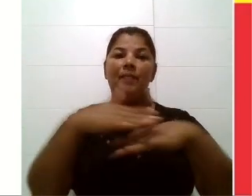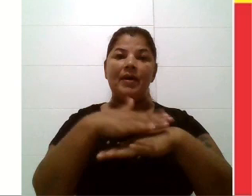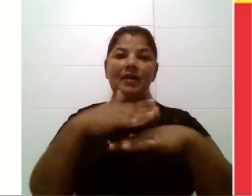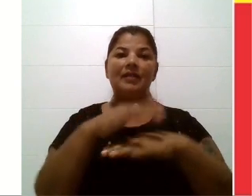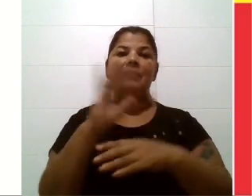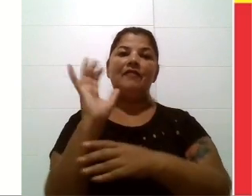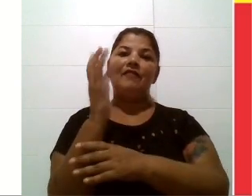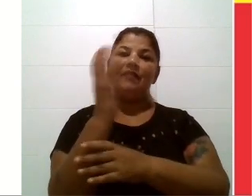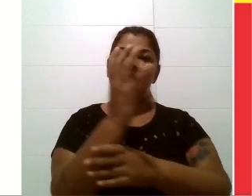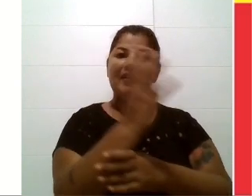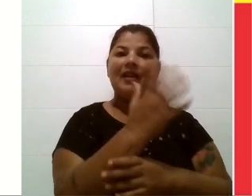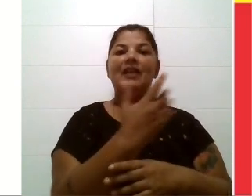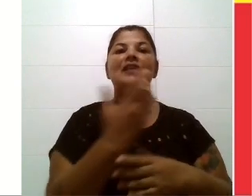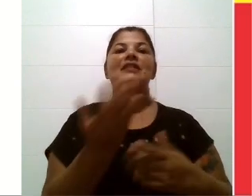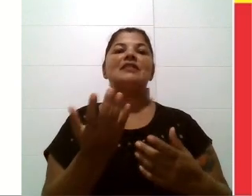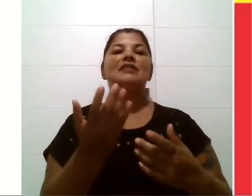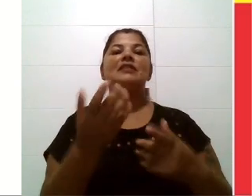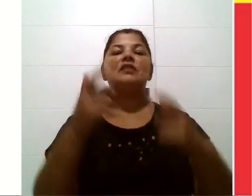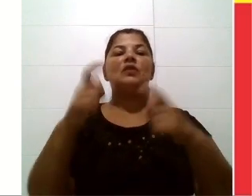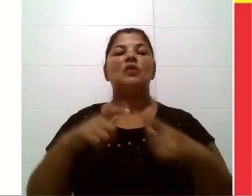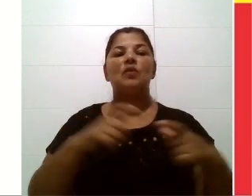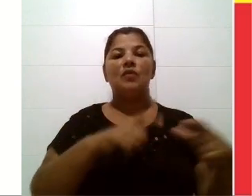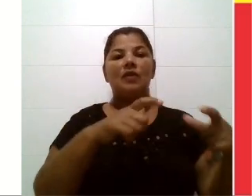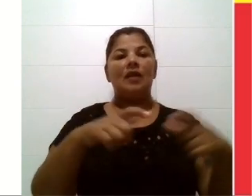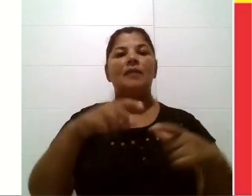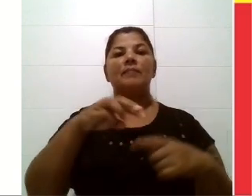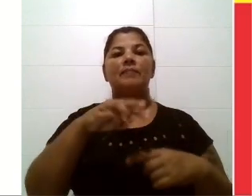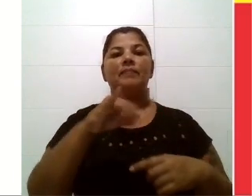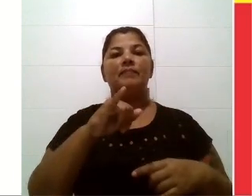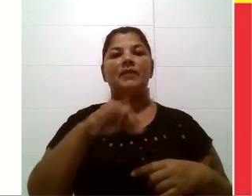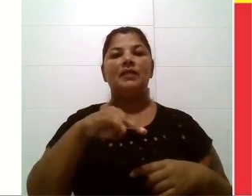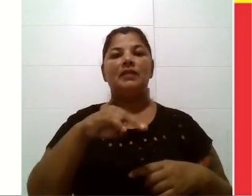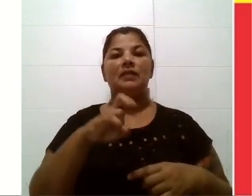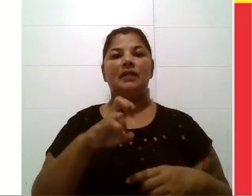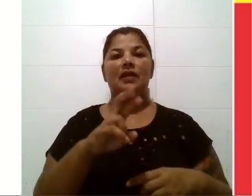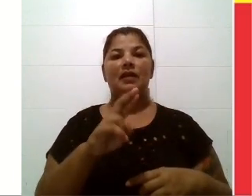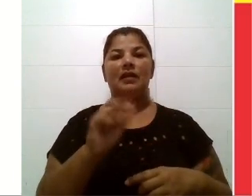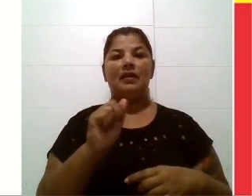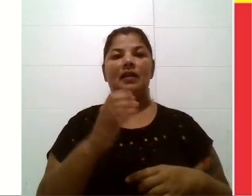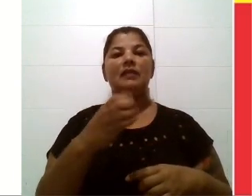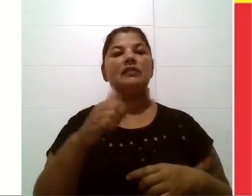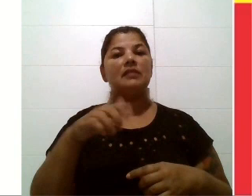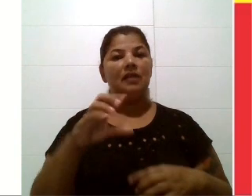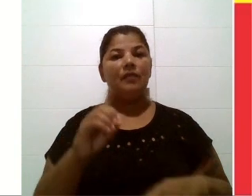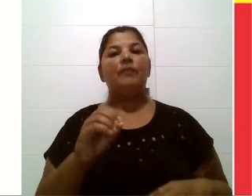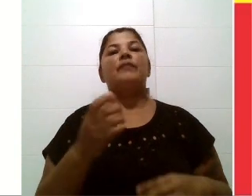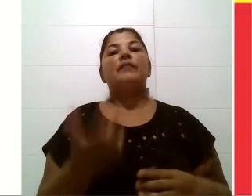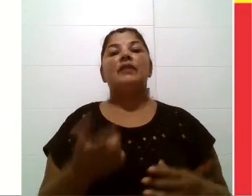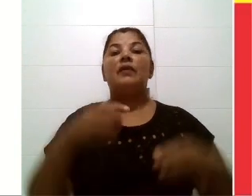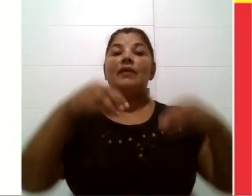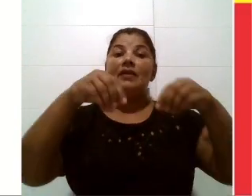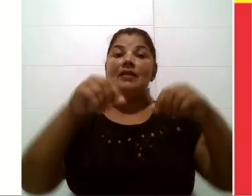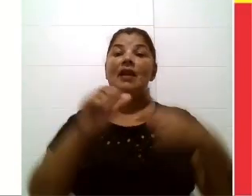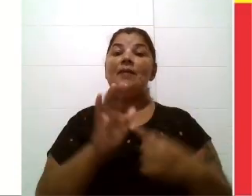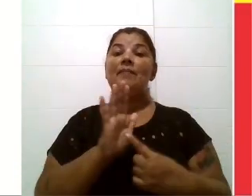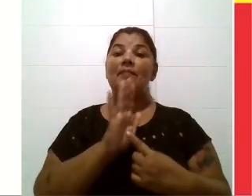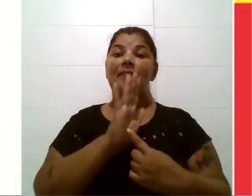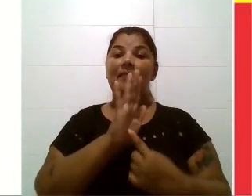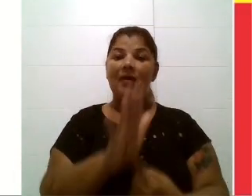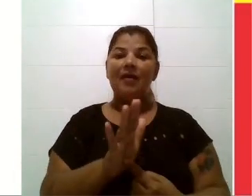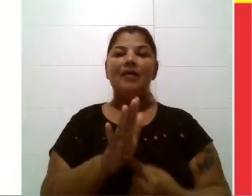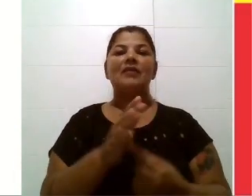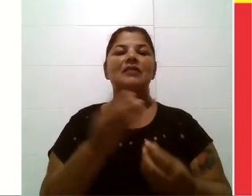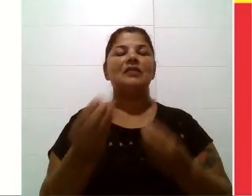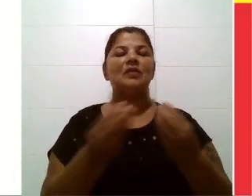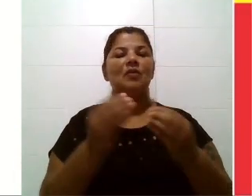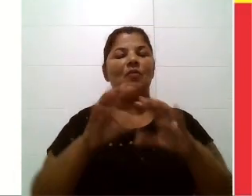paisagens, florestas e locais de mineração. Então você vê aí mais uma vez, né, a terra, né, representada e simbolizada